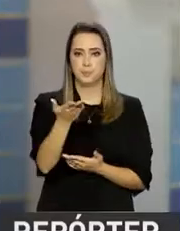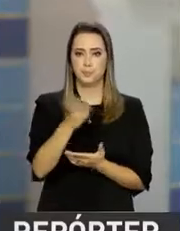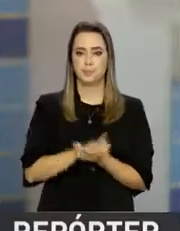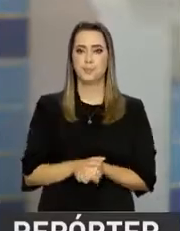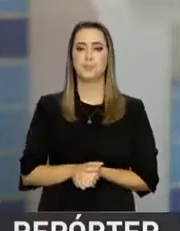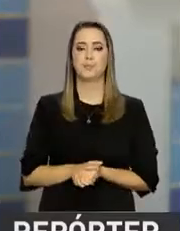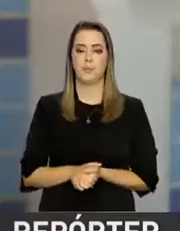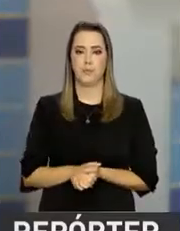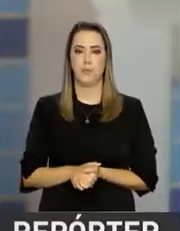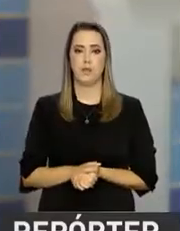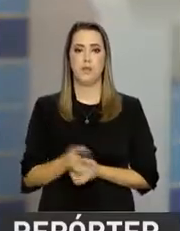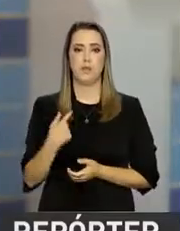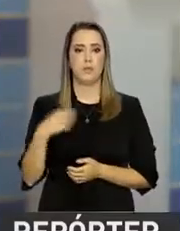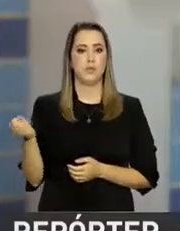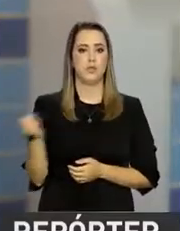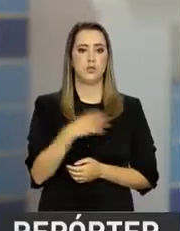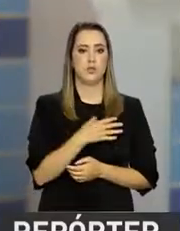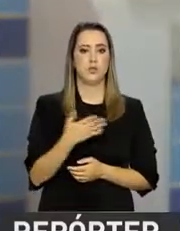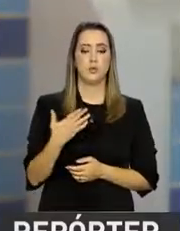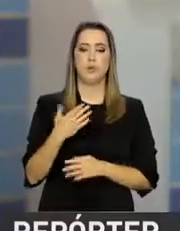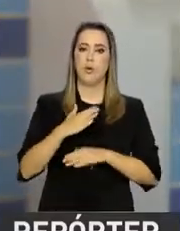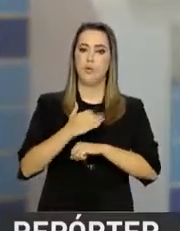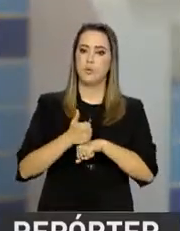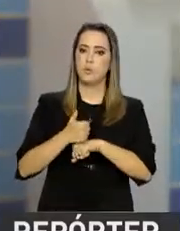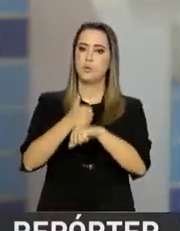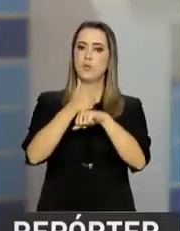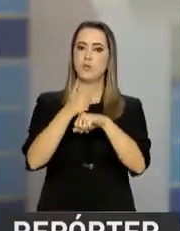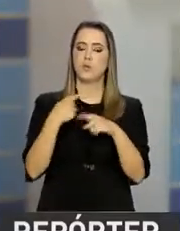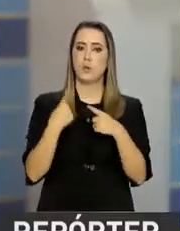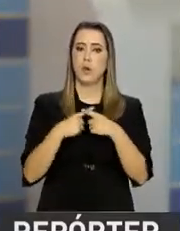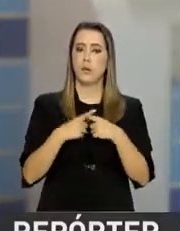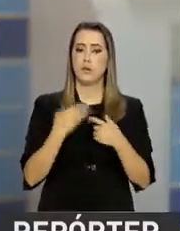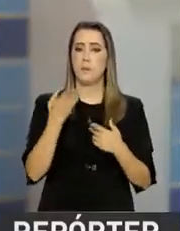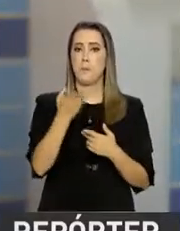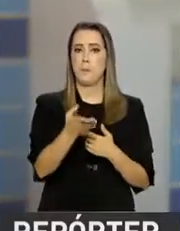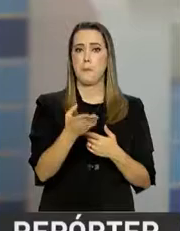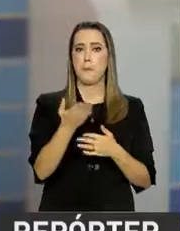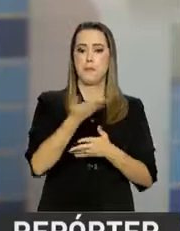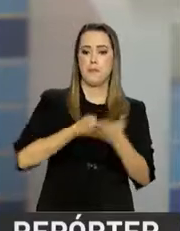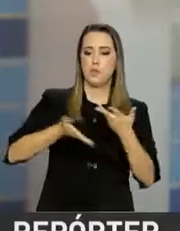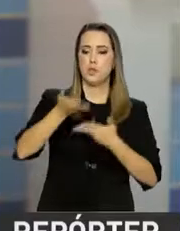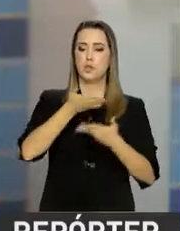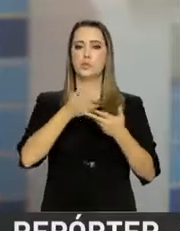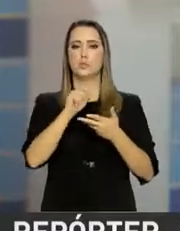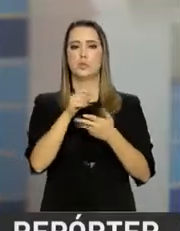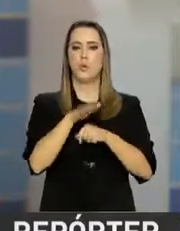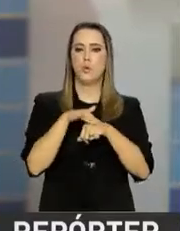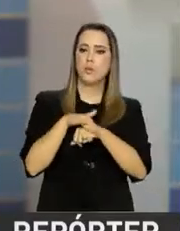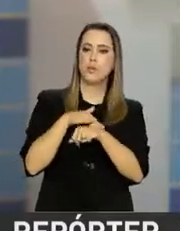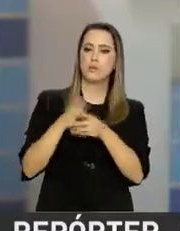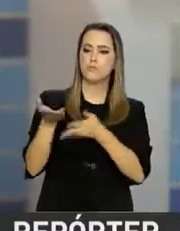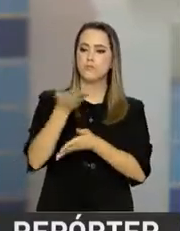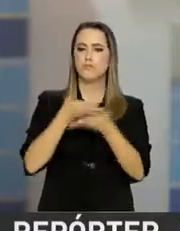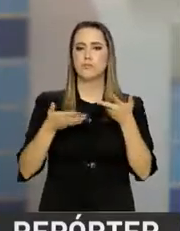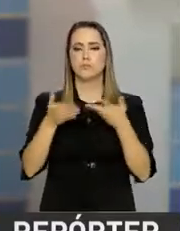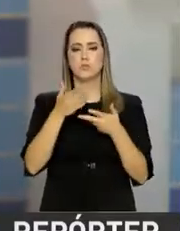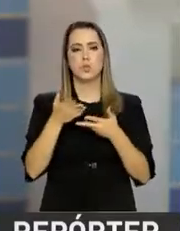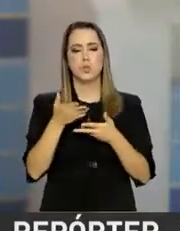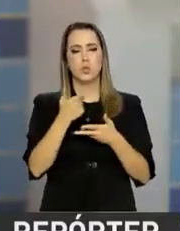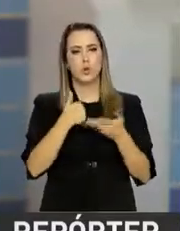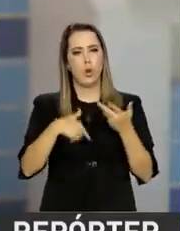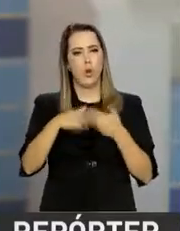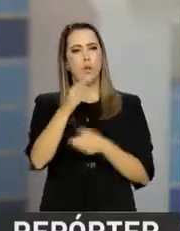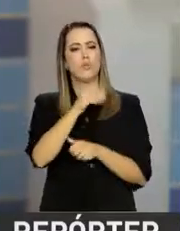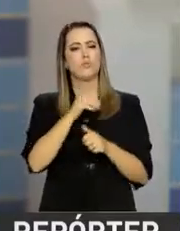até surgir novos talentos não é porque eles começam a nessa socialização de se compartilhar essa troca de